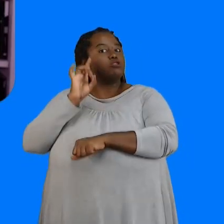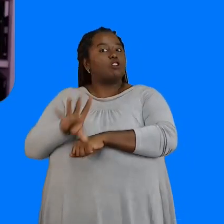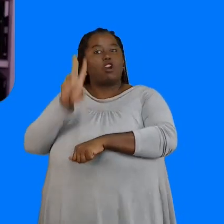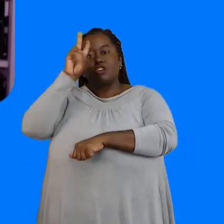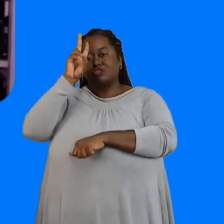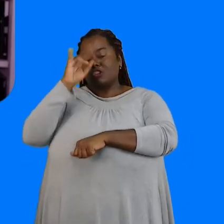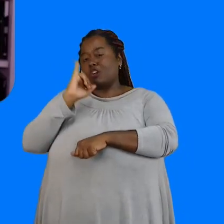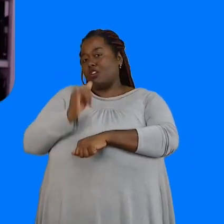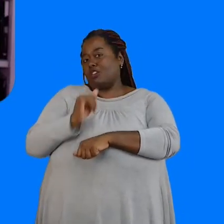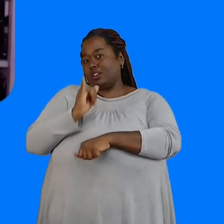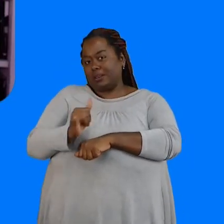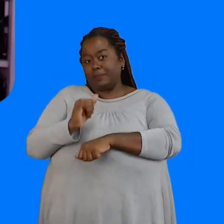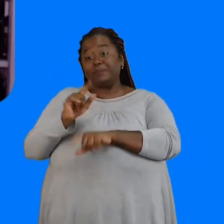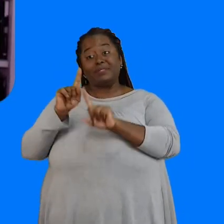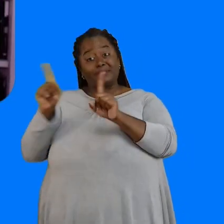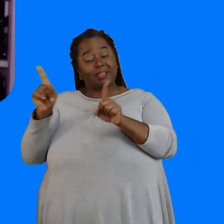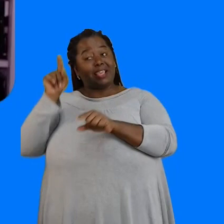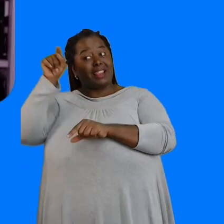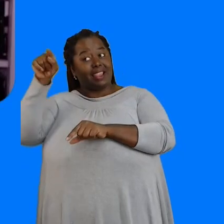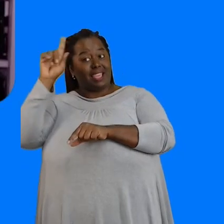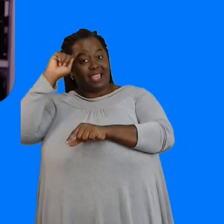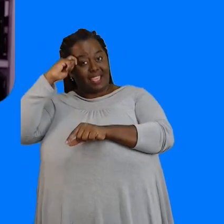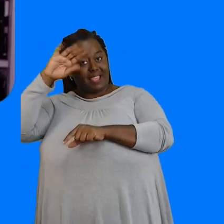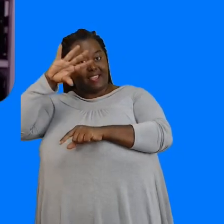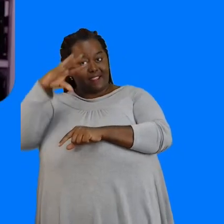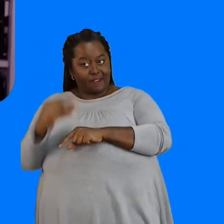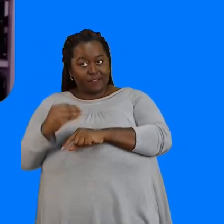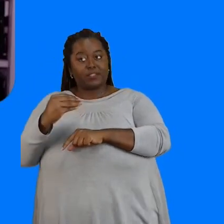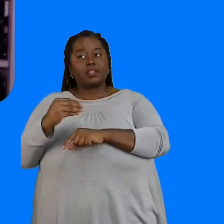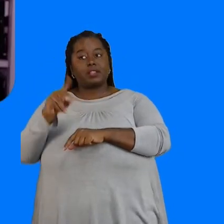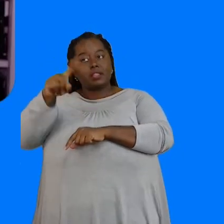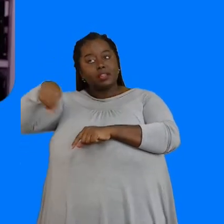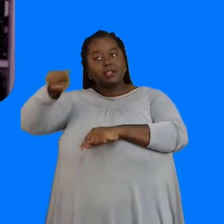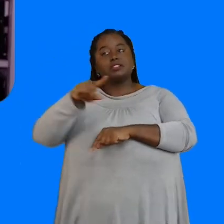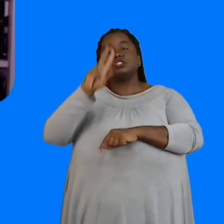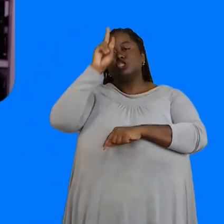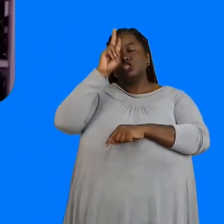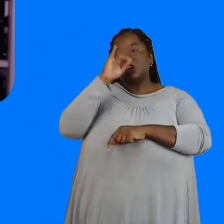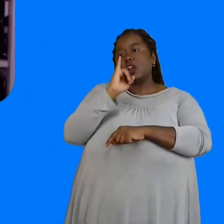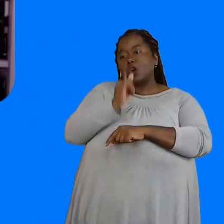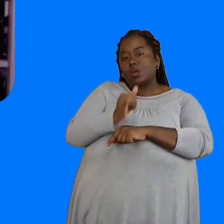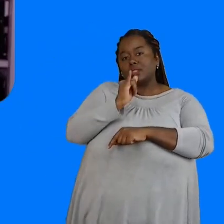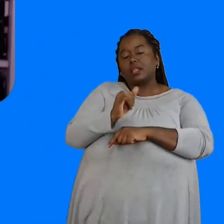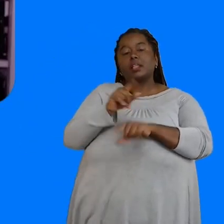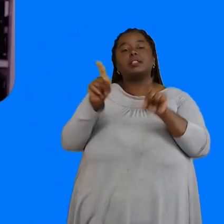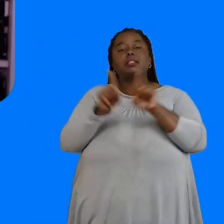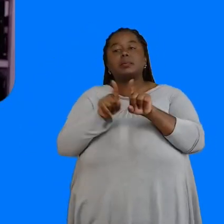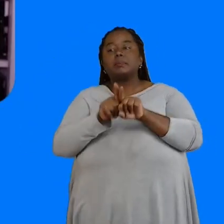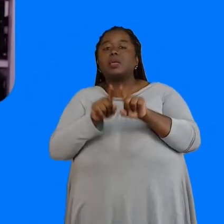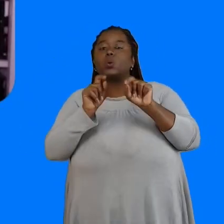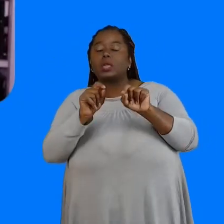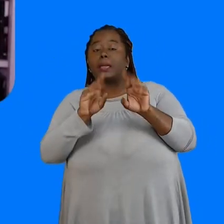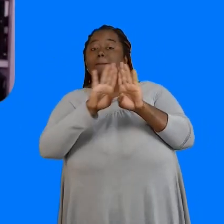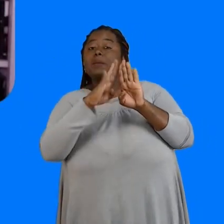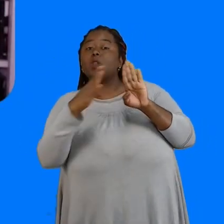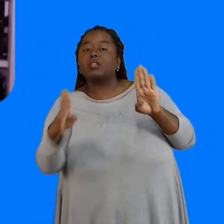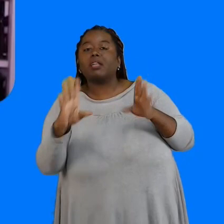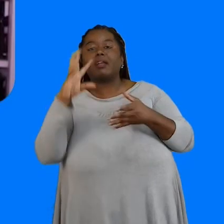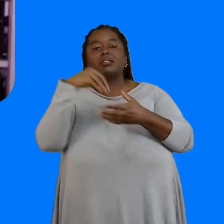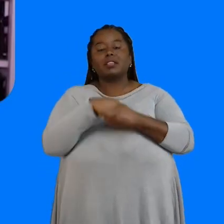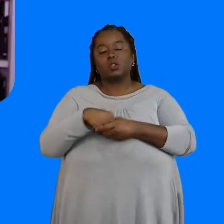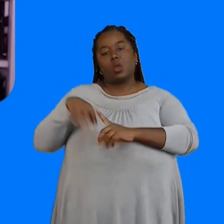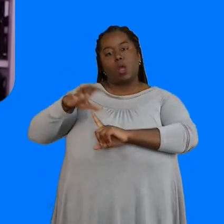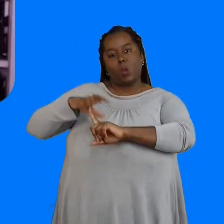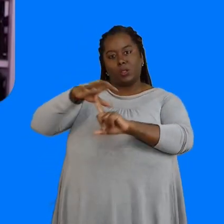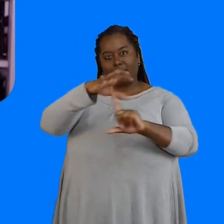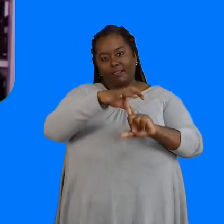em África fizessem mais do que isso, né? Contavam histórias, mas também eram as bibliotecas das aldeias, porque guardavam toda